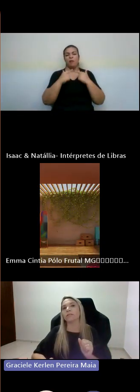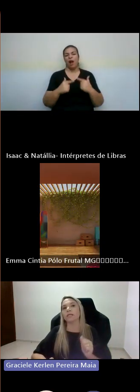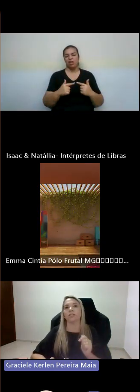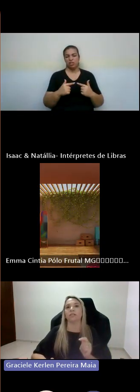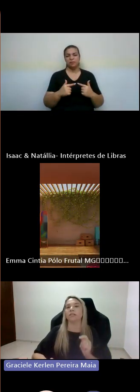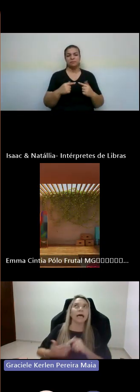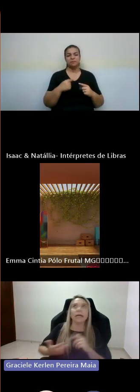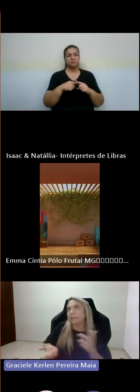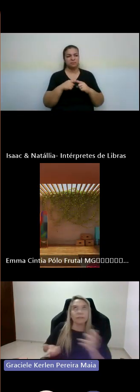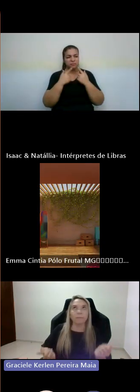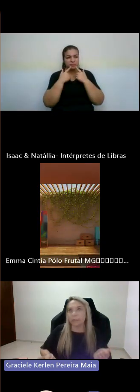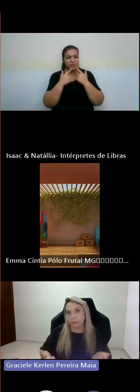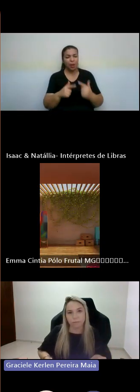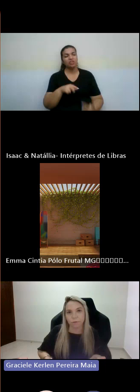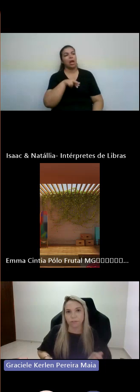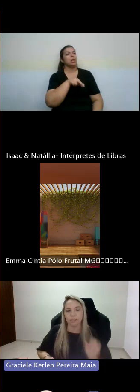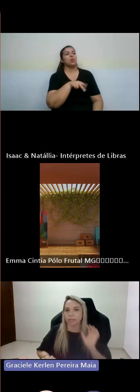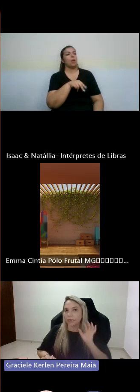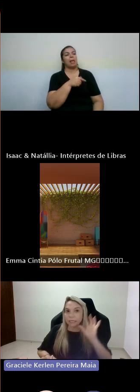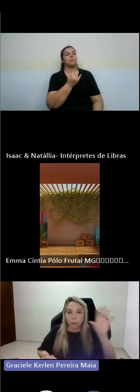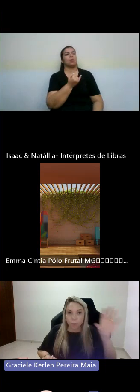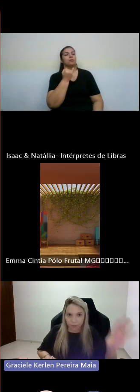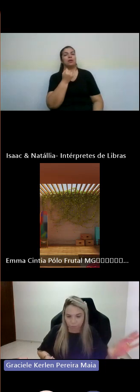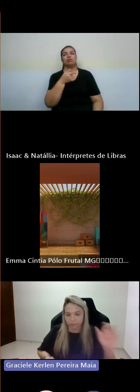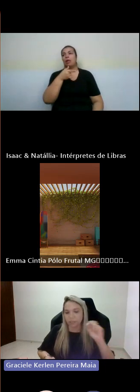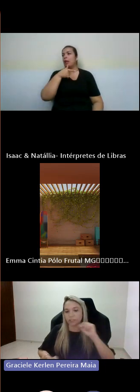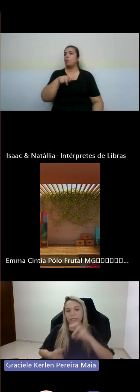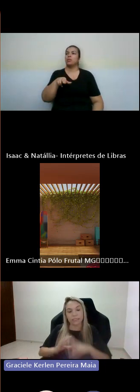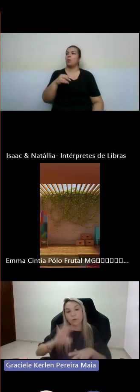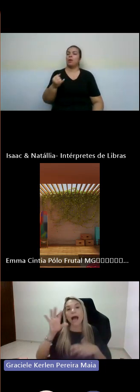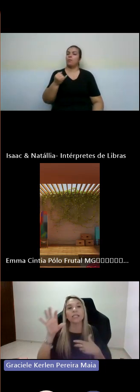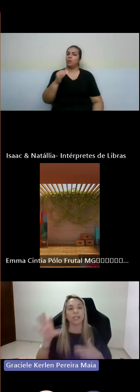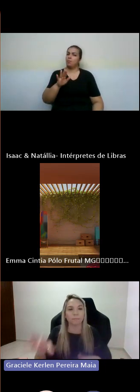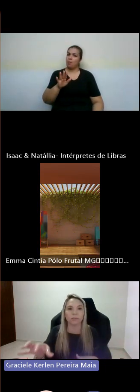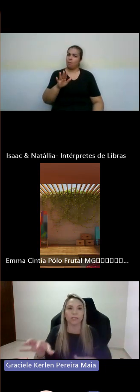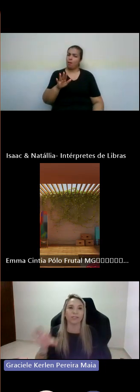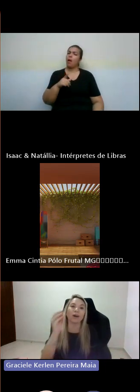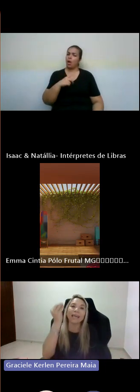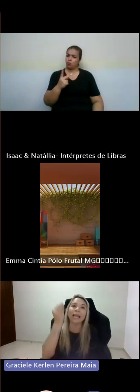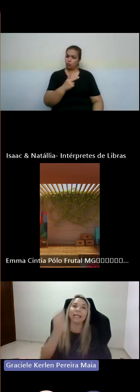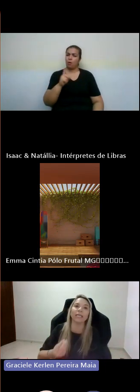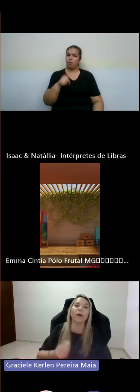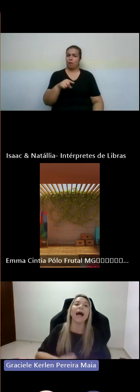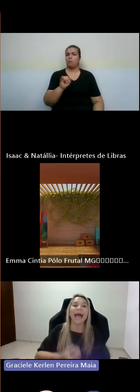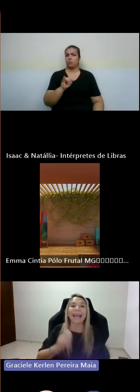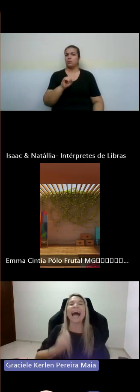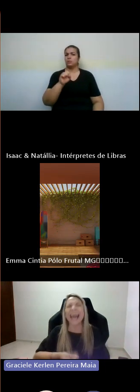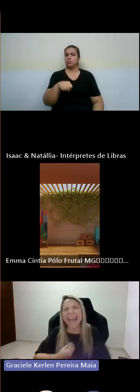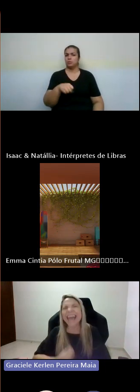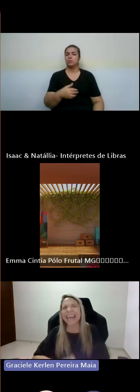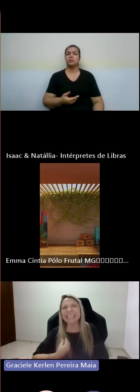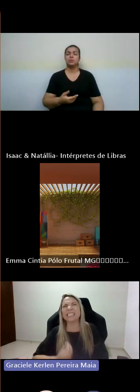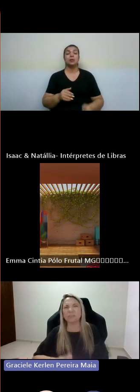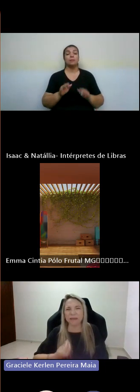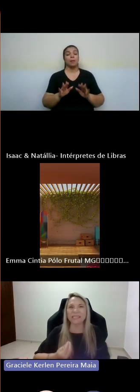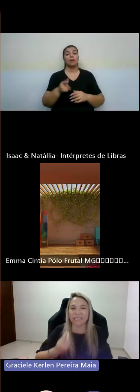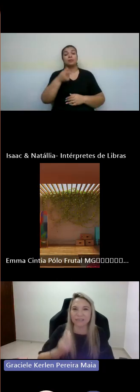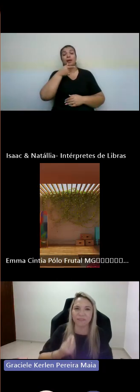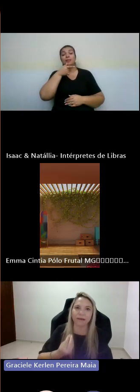é importante e que a língua também não é importante. A língua é importante, a linguagem é importante. Só que a língua, ela